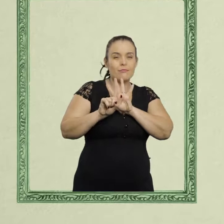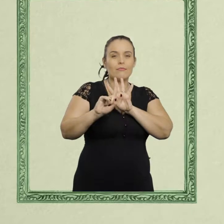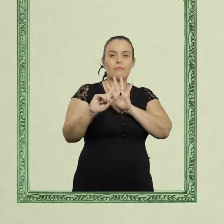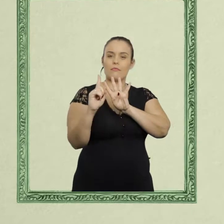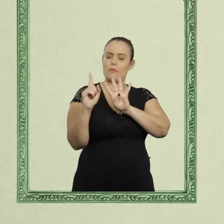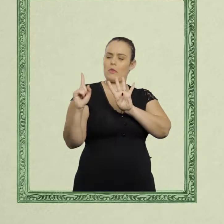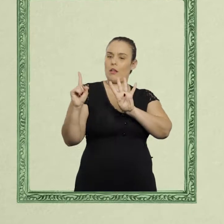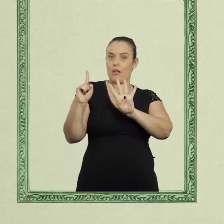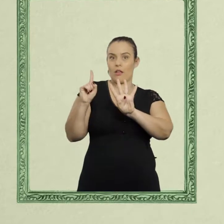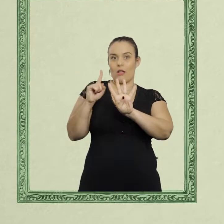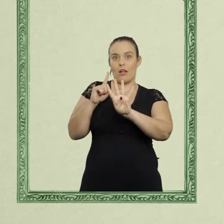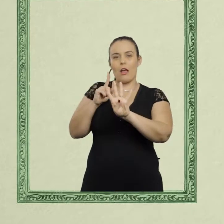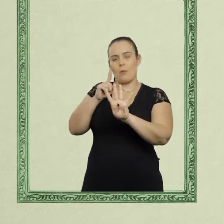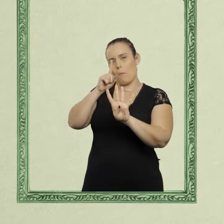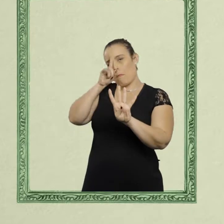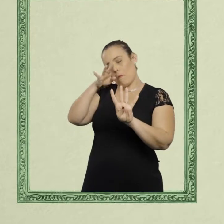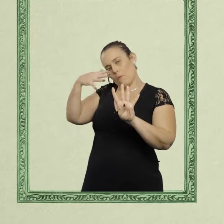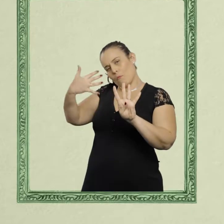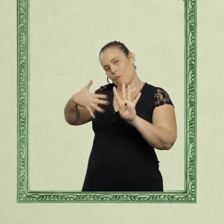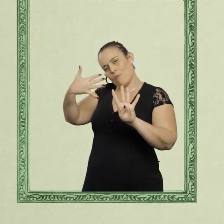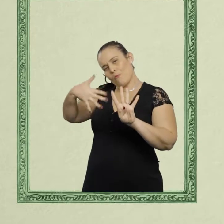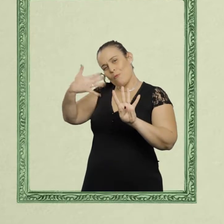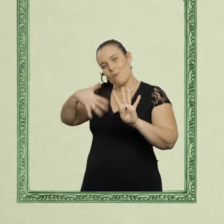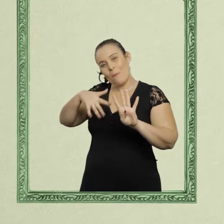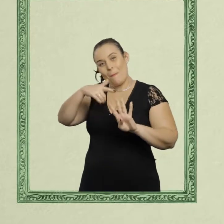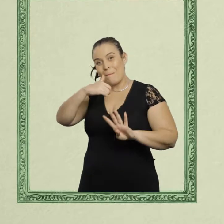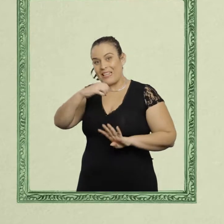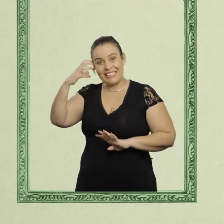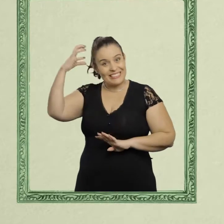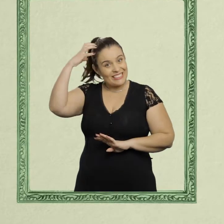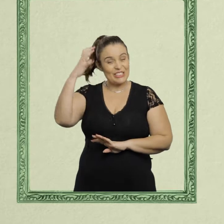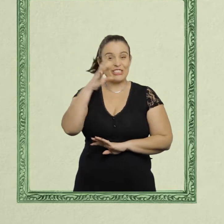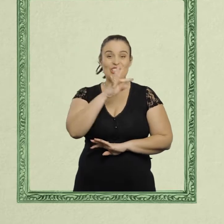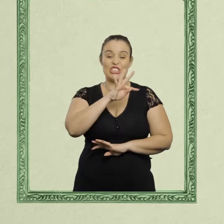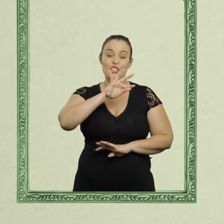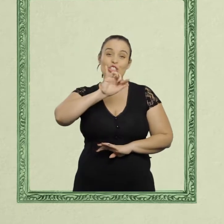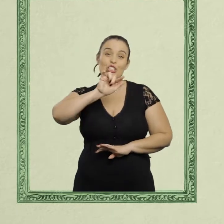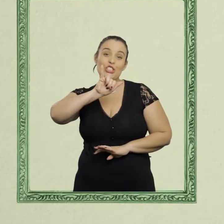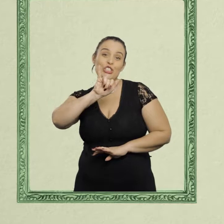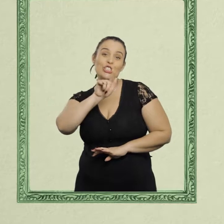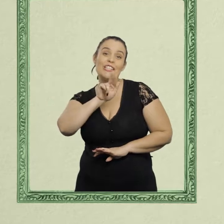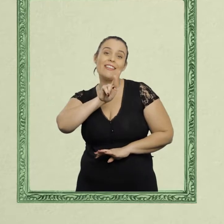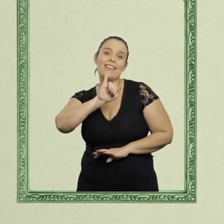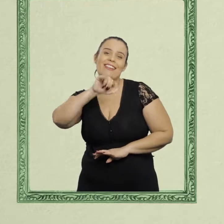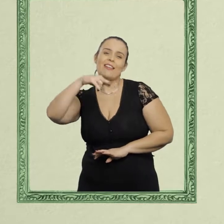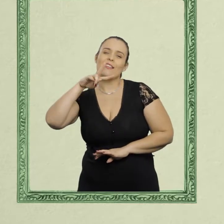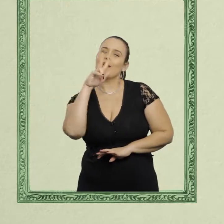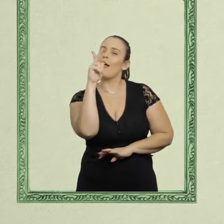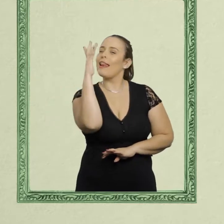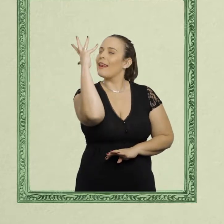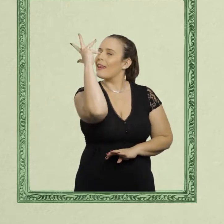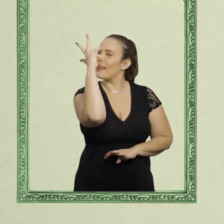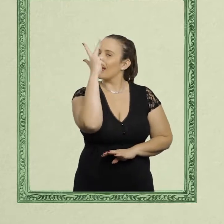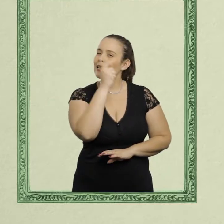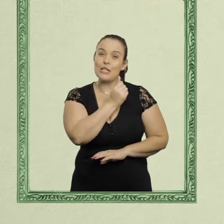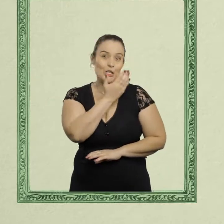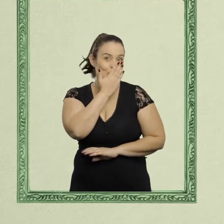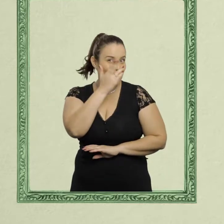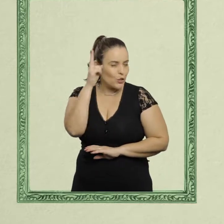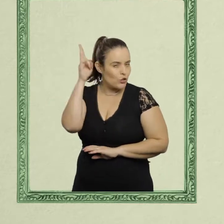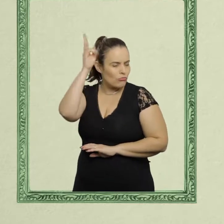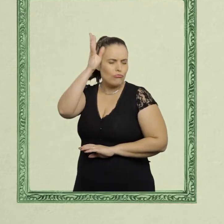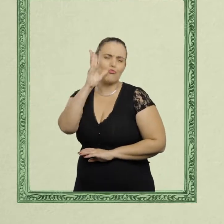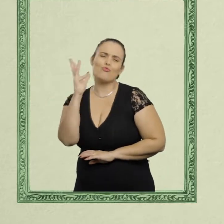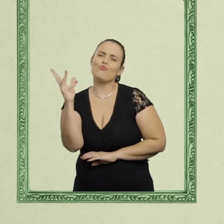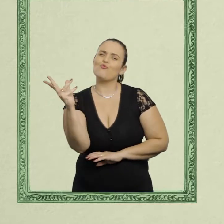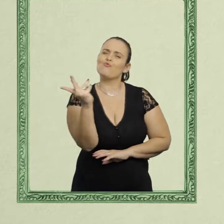perigoso, estava a corajosa princesa Tigrinha. Tigrinha era linda. Todos os índios